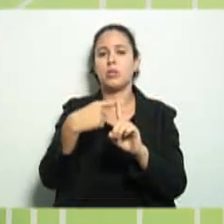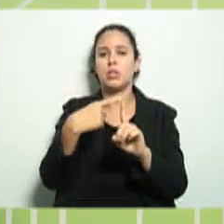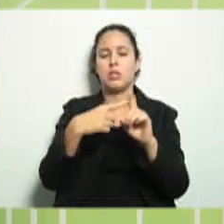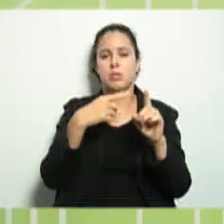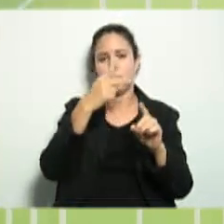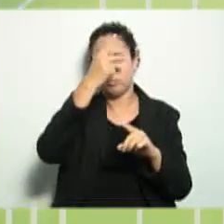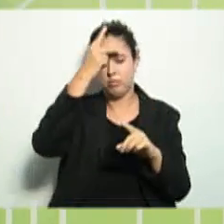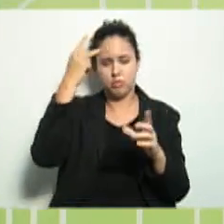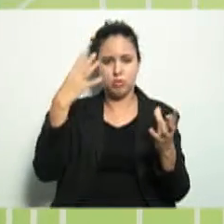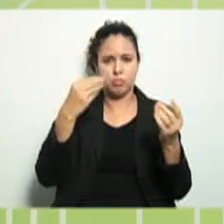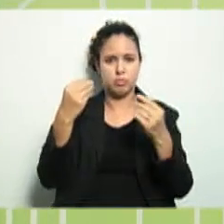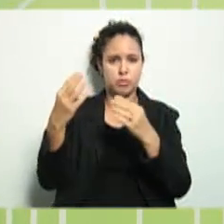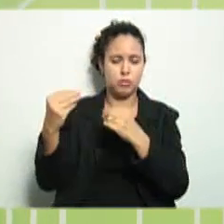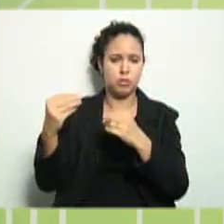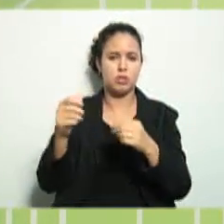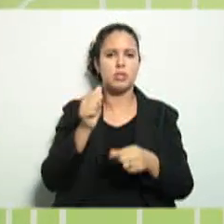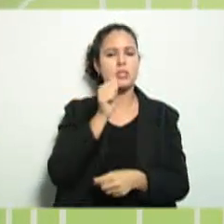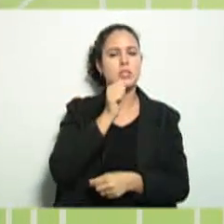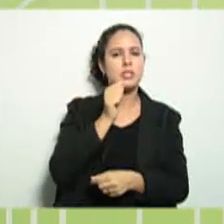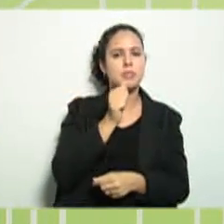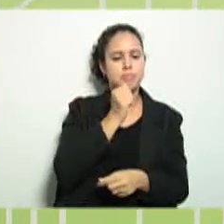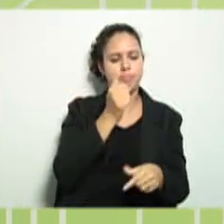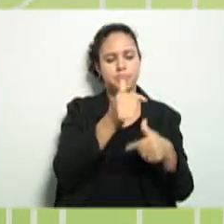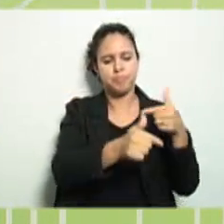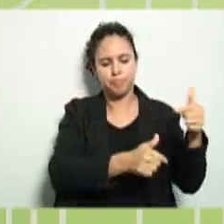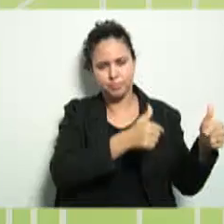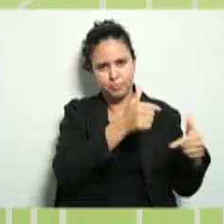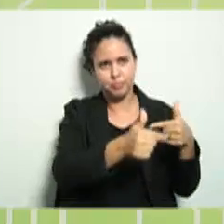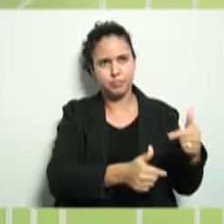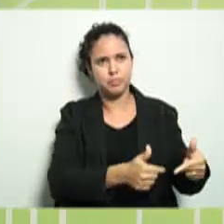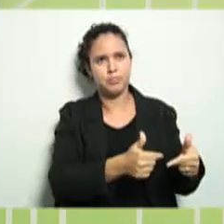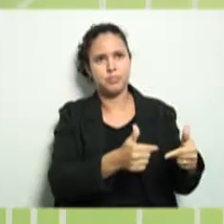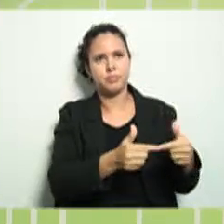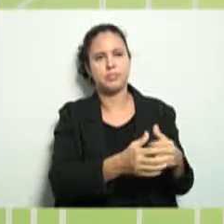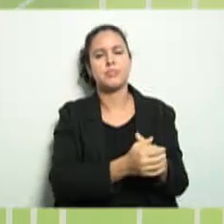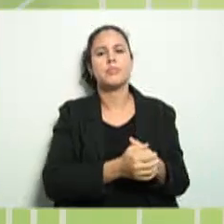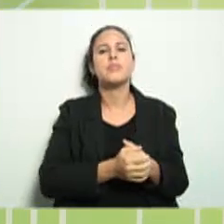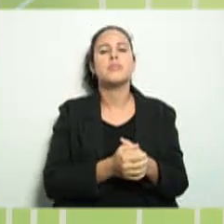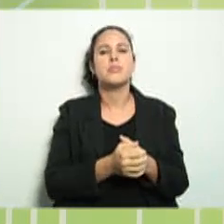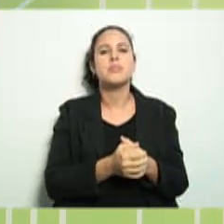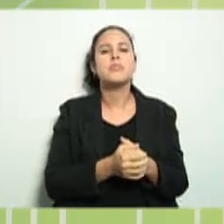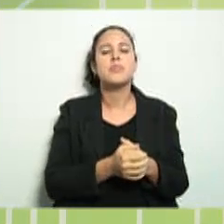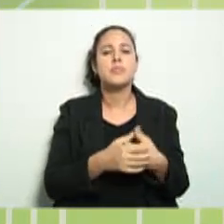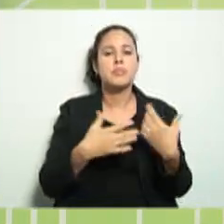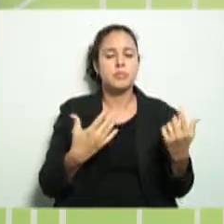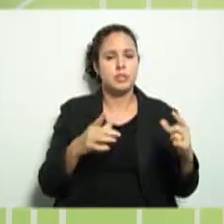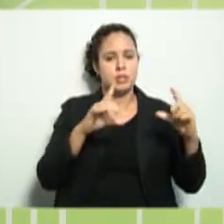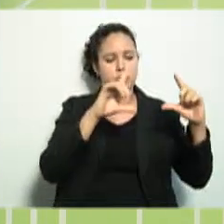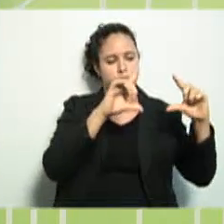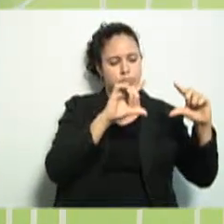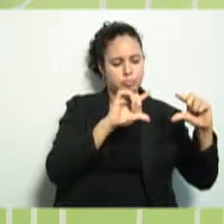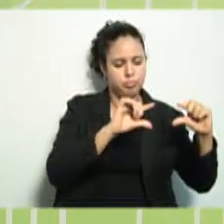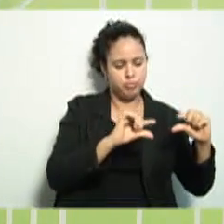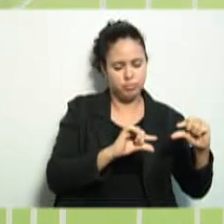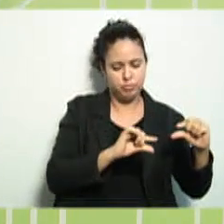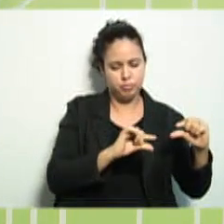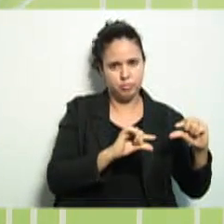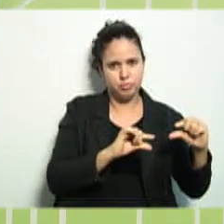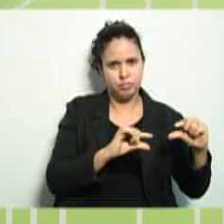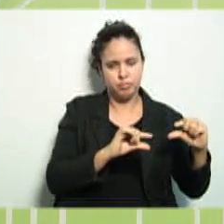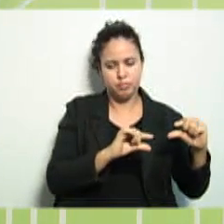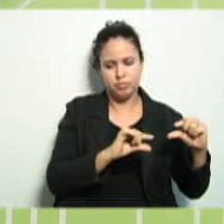desemprega. Nesse processo, essa geração de empregos, ela diminui na agropecuária e aumenta no